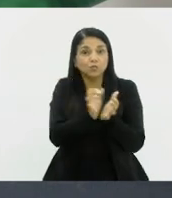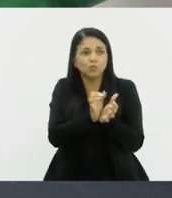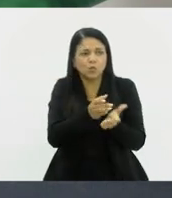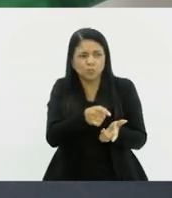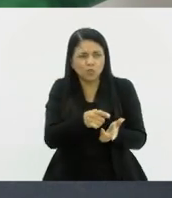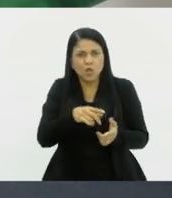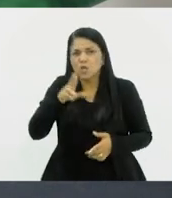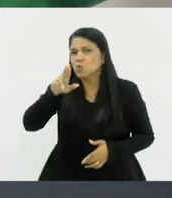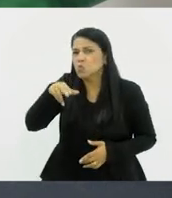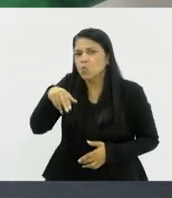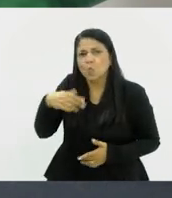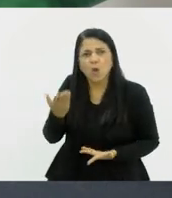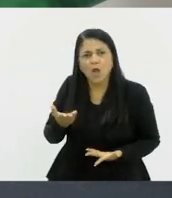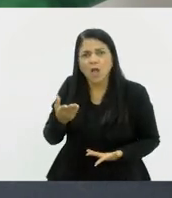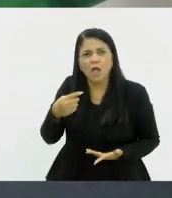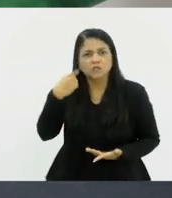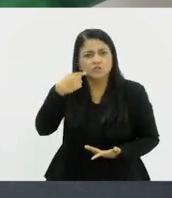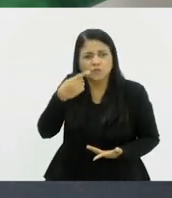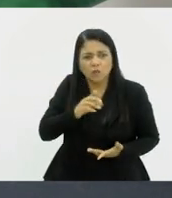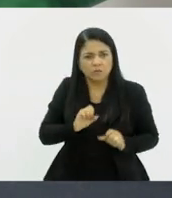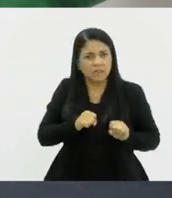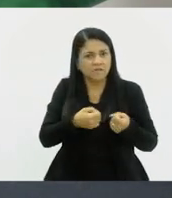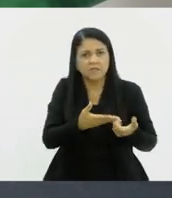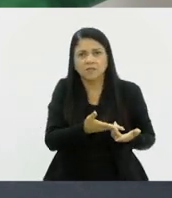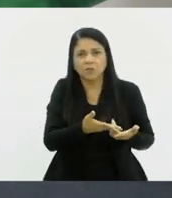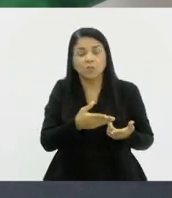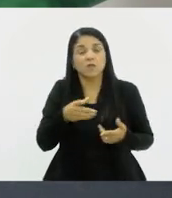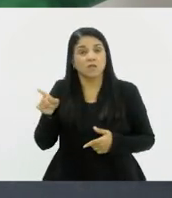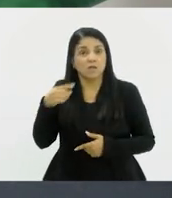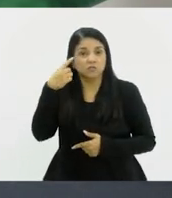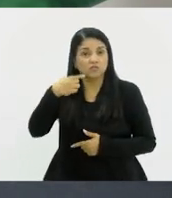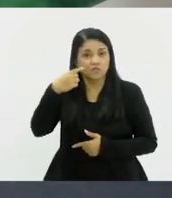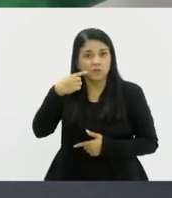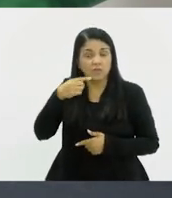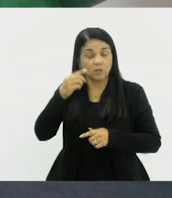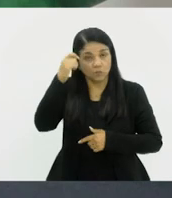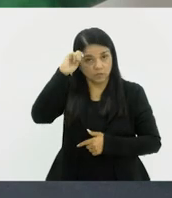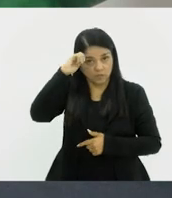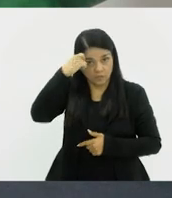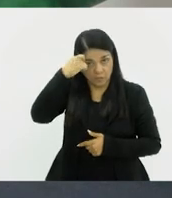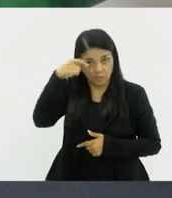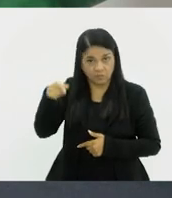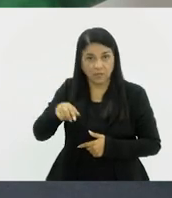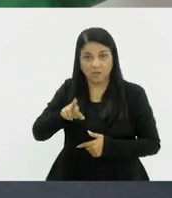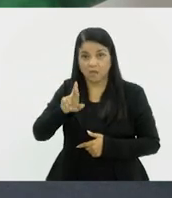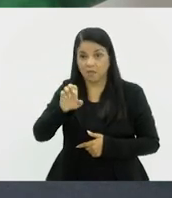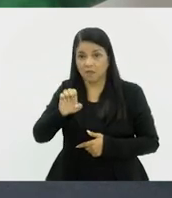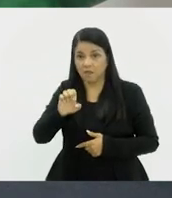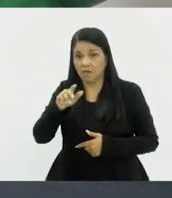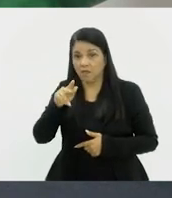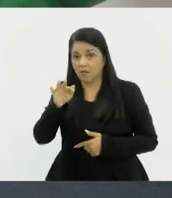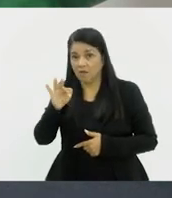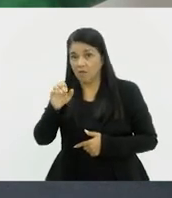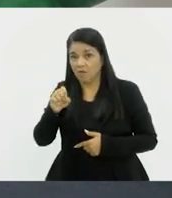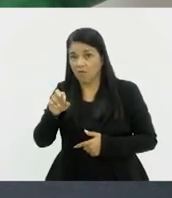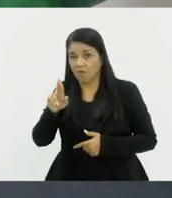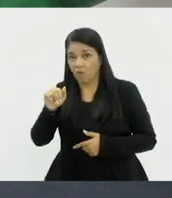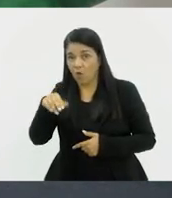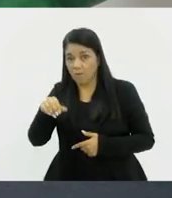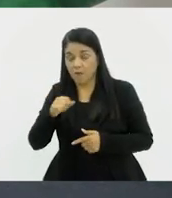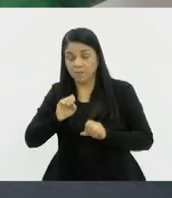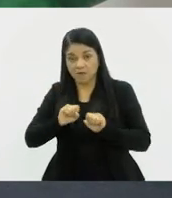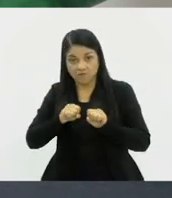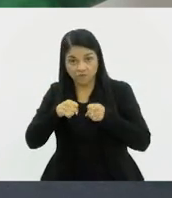pessoas O Joel é um advogado negro que era da reforma ele saiu da reforma porque ele foi defender